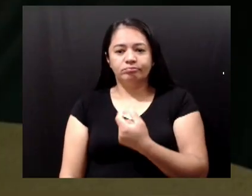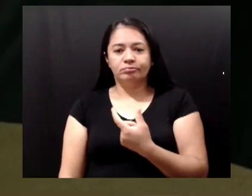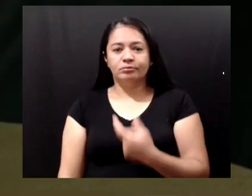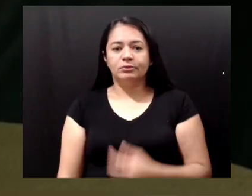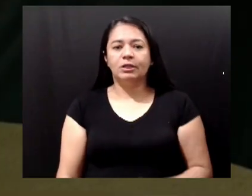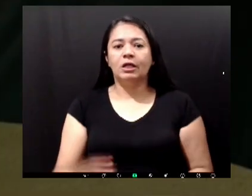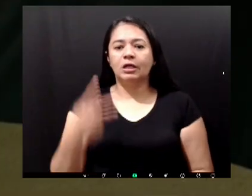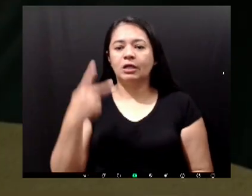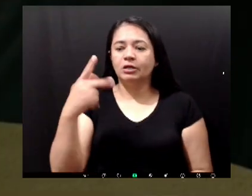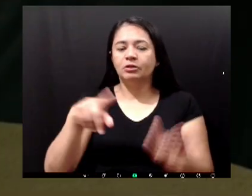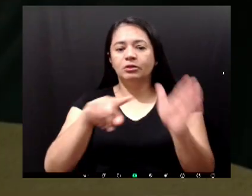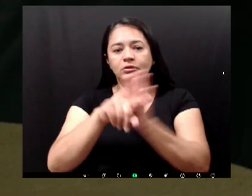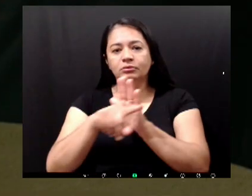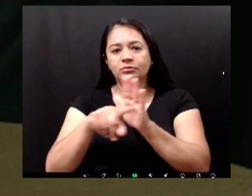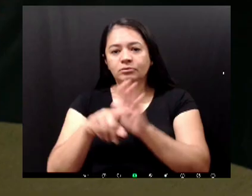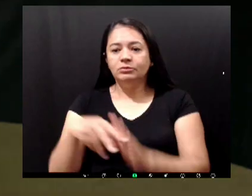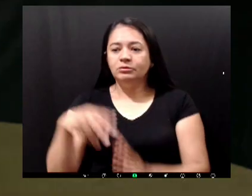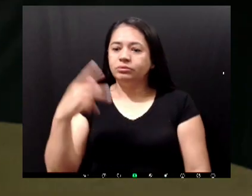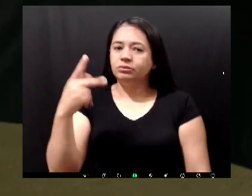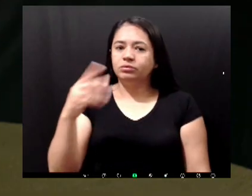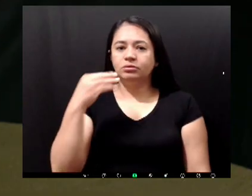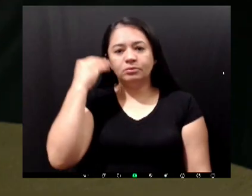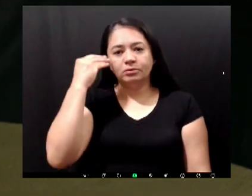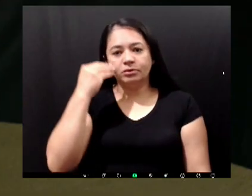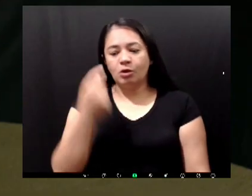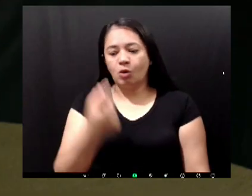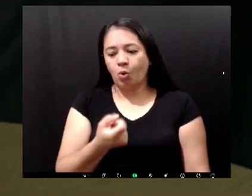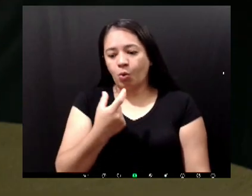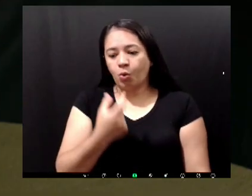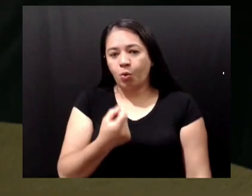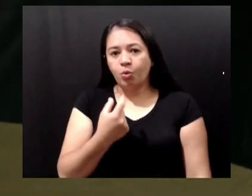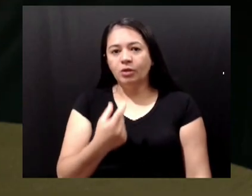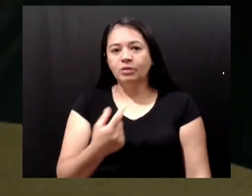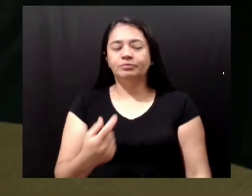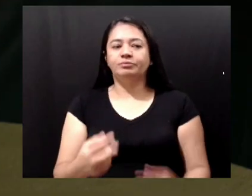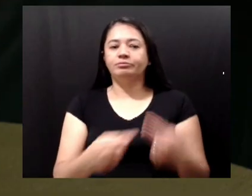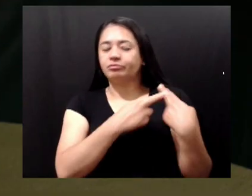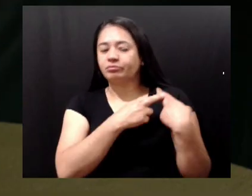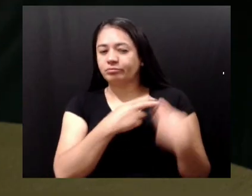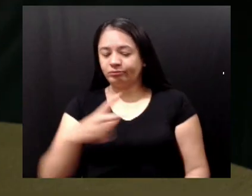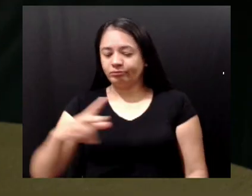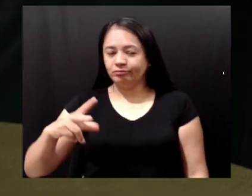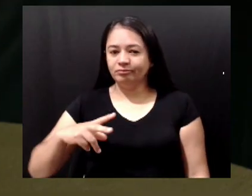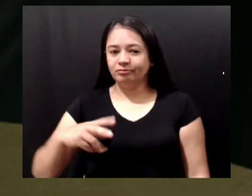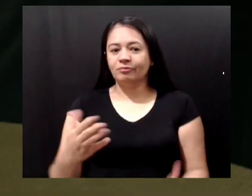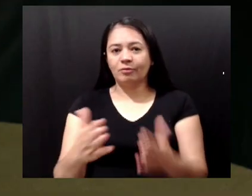sua experiência com a automedicação para a gente. O WhatsApp está na tela,